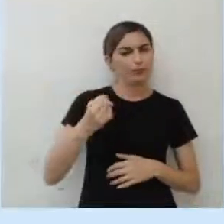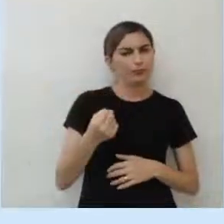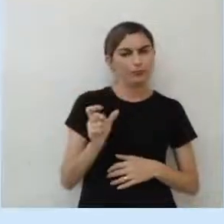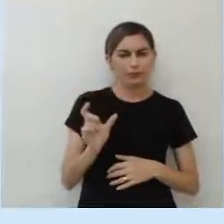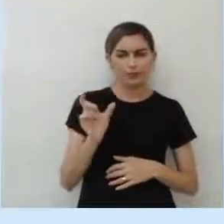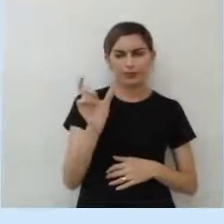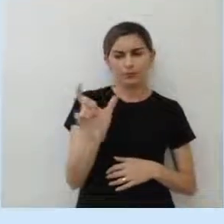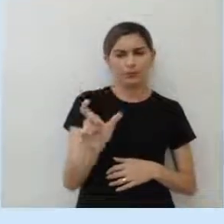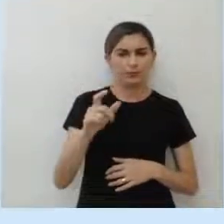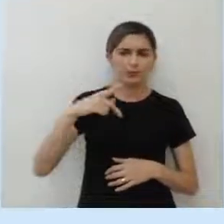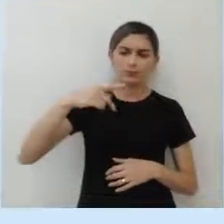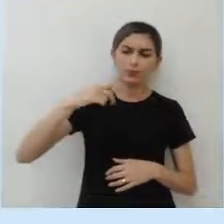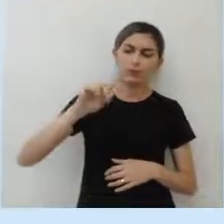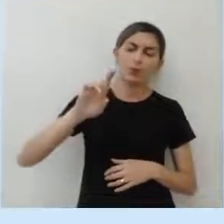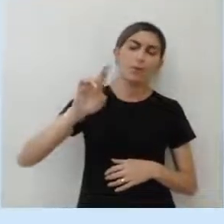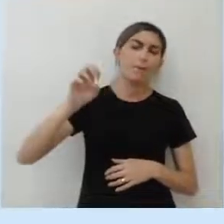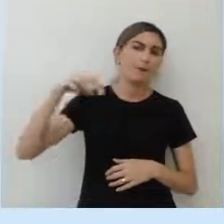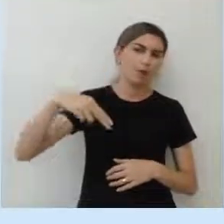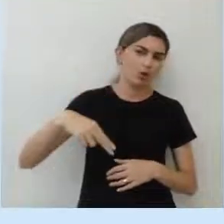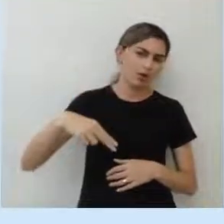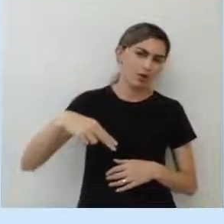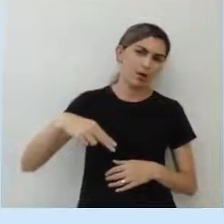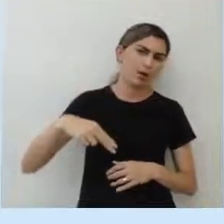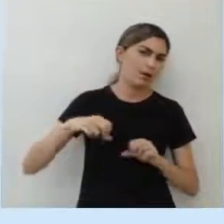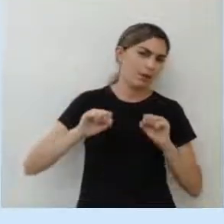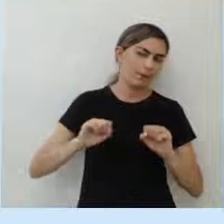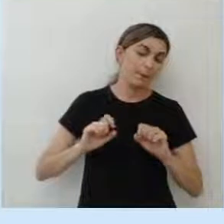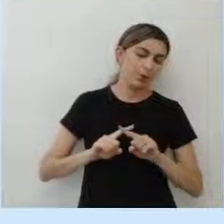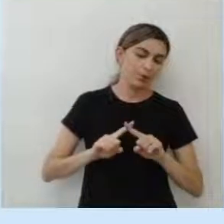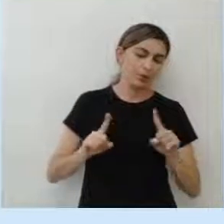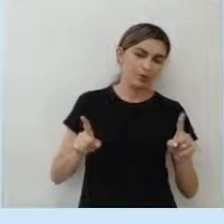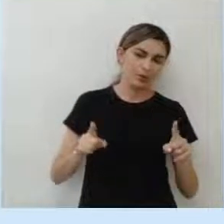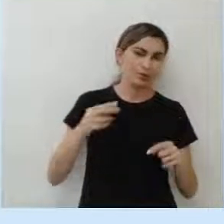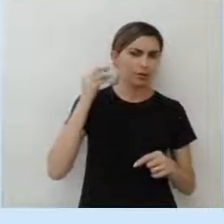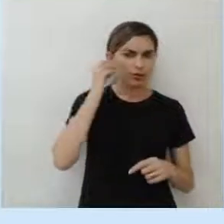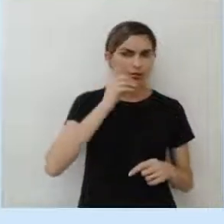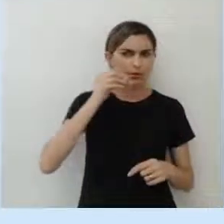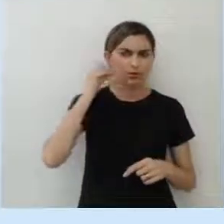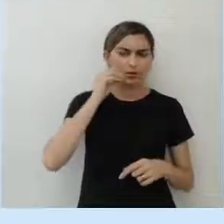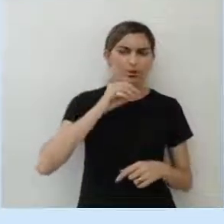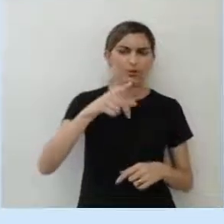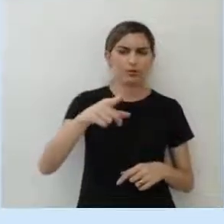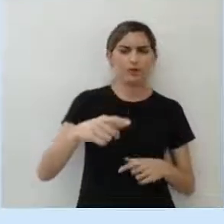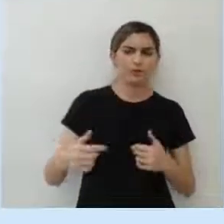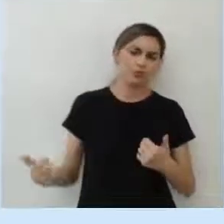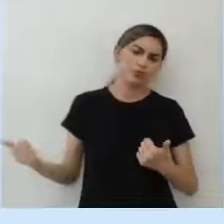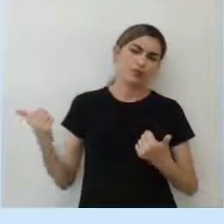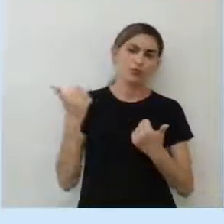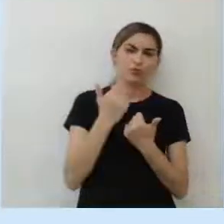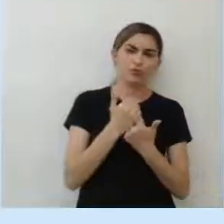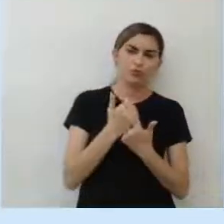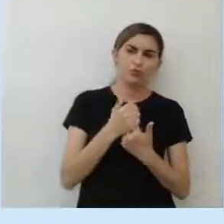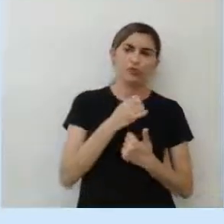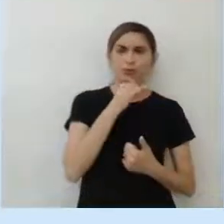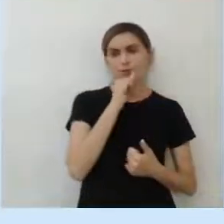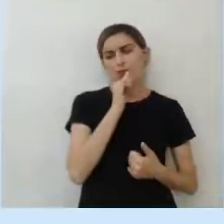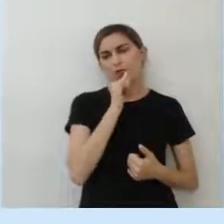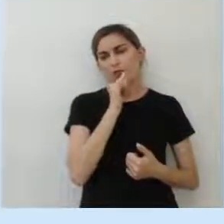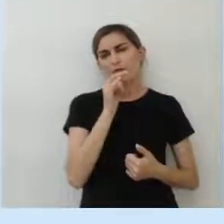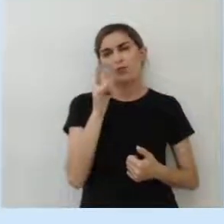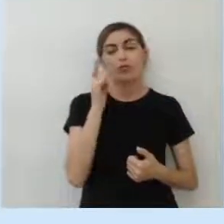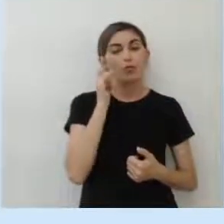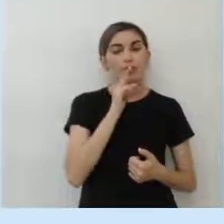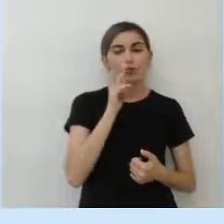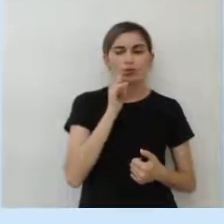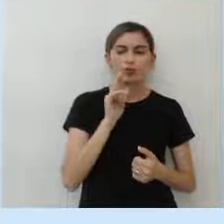palavra porém, certo? Pode fazer a tentativa aí em cima desse exemplo. Vamos ver se a gente consegue